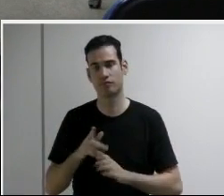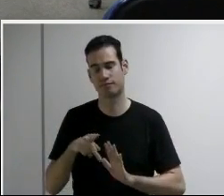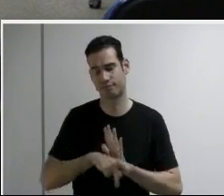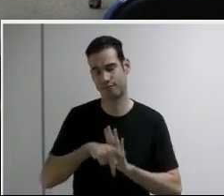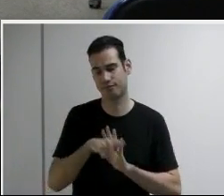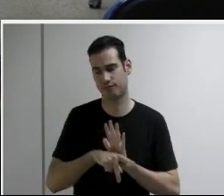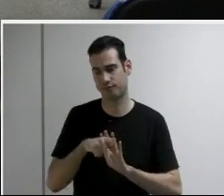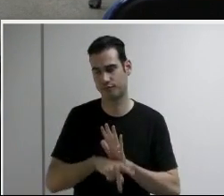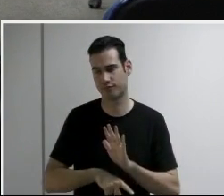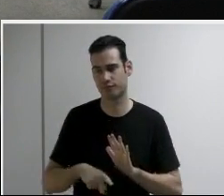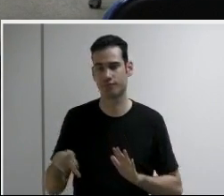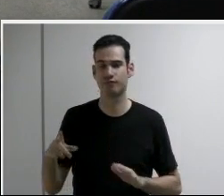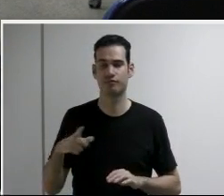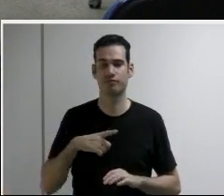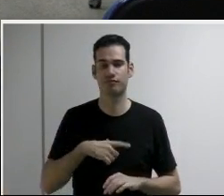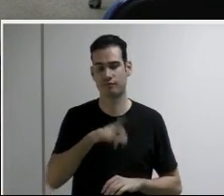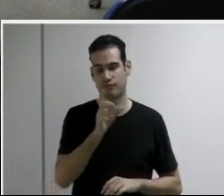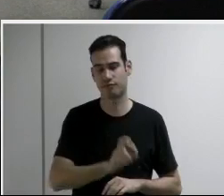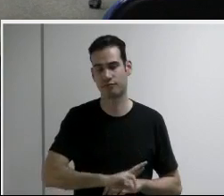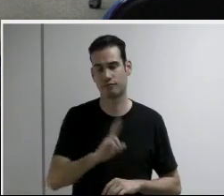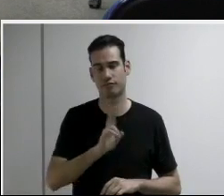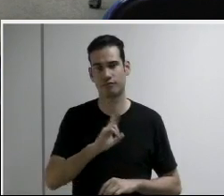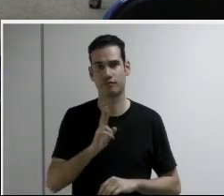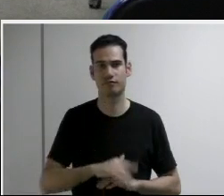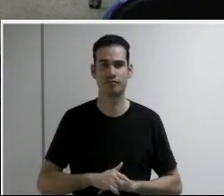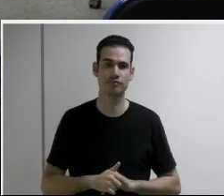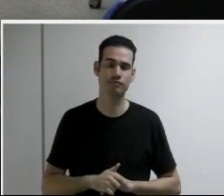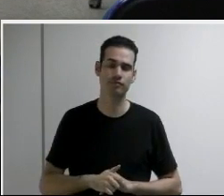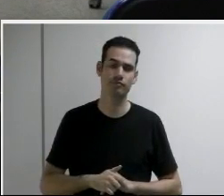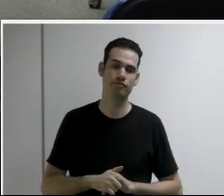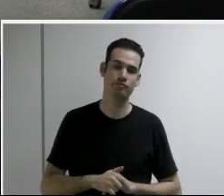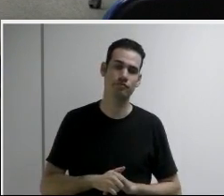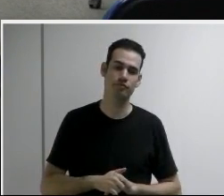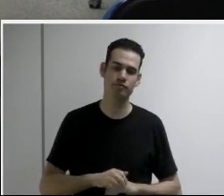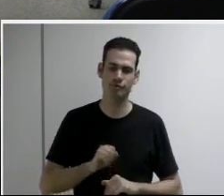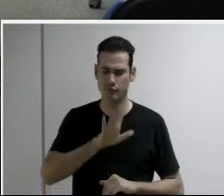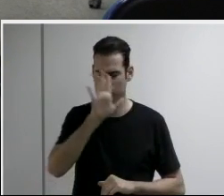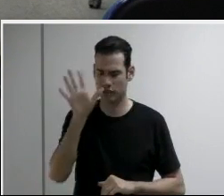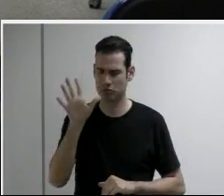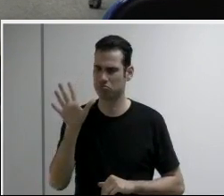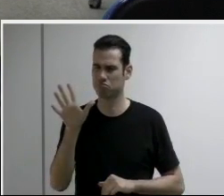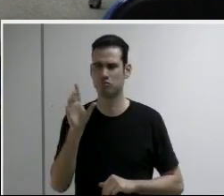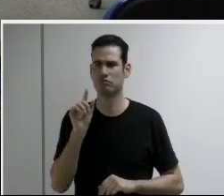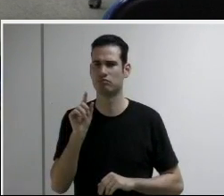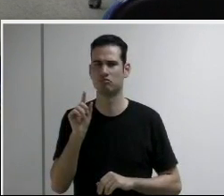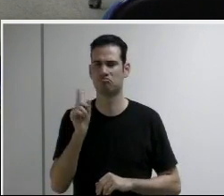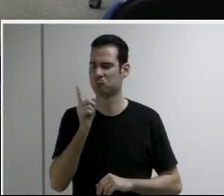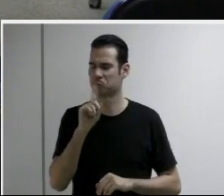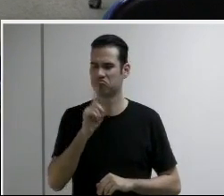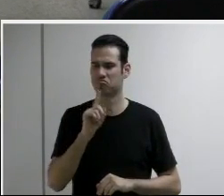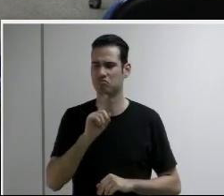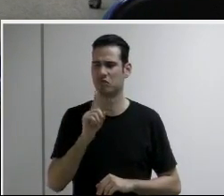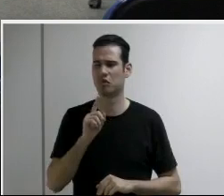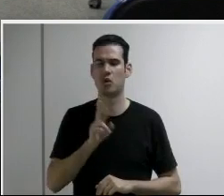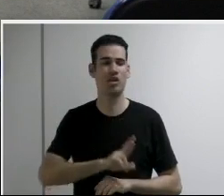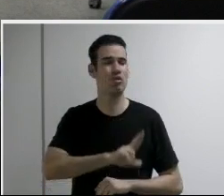também a figura do responsável pelas informações, né? O que não ficou muito claro é se o responsável pelas